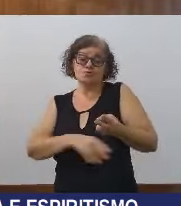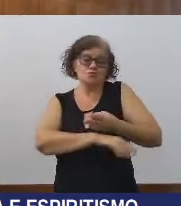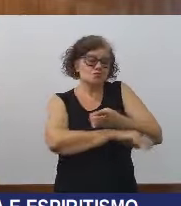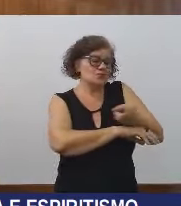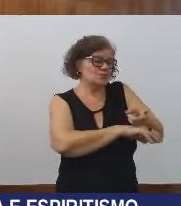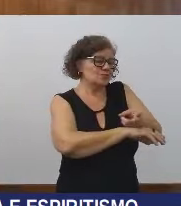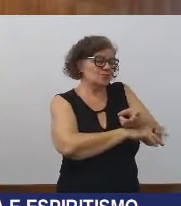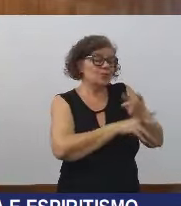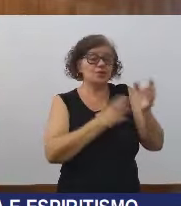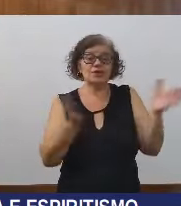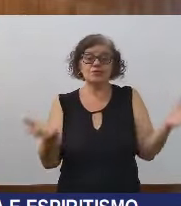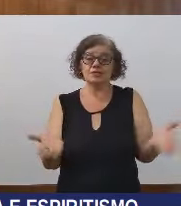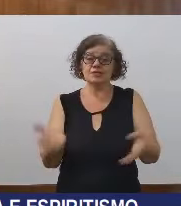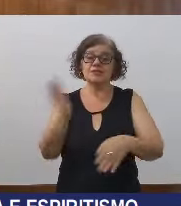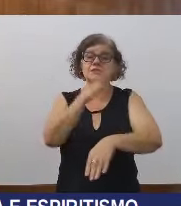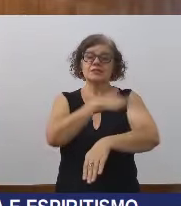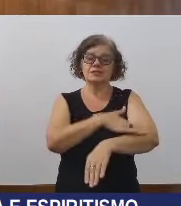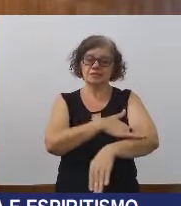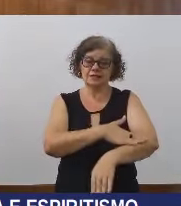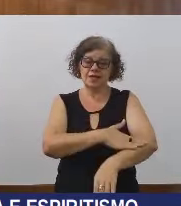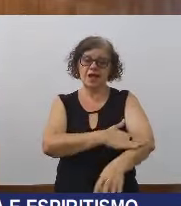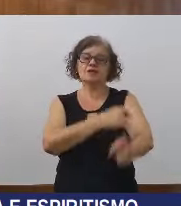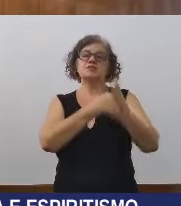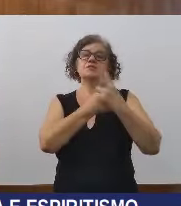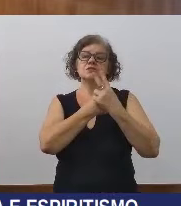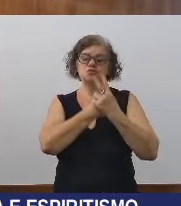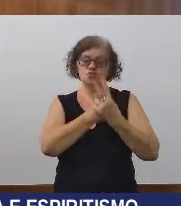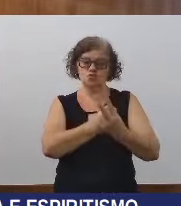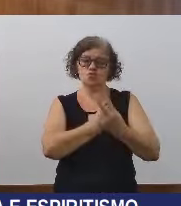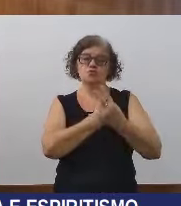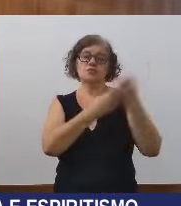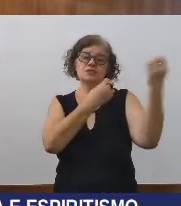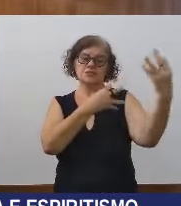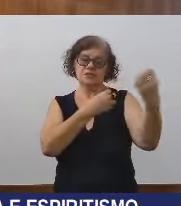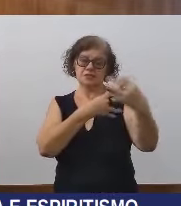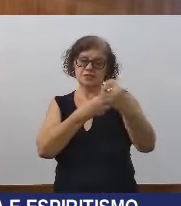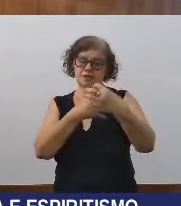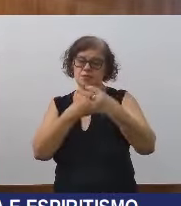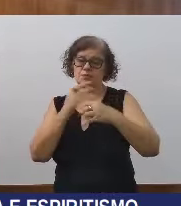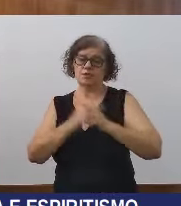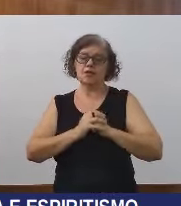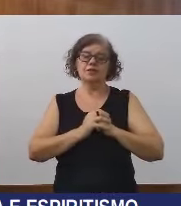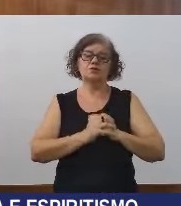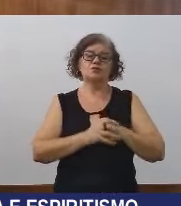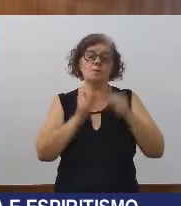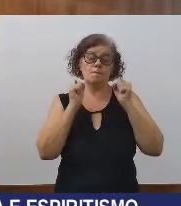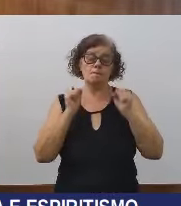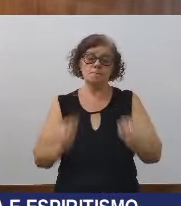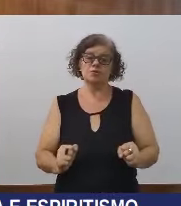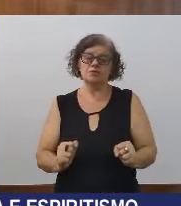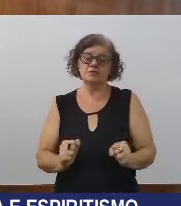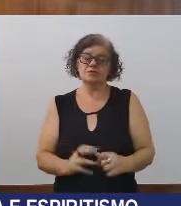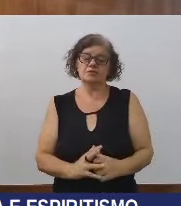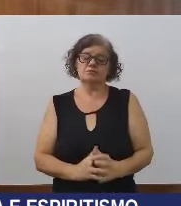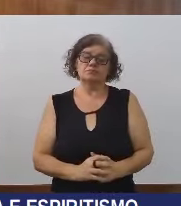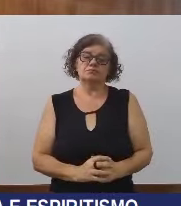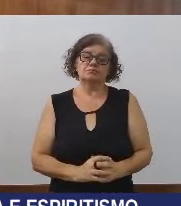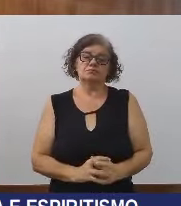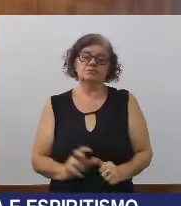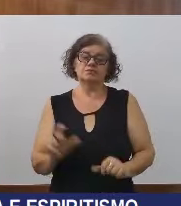buscar esta tarde aqui, este consolo, este alento, este ensinamento, seja